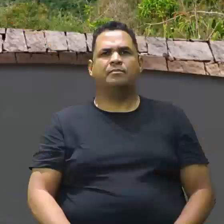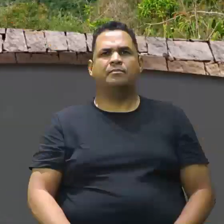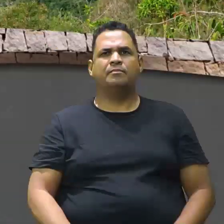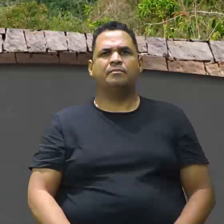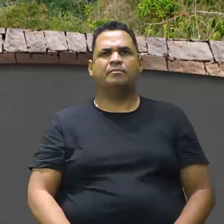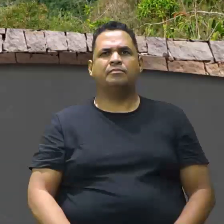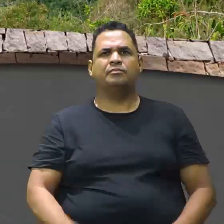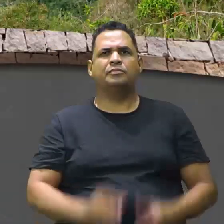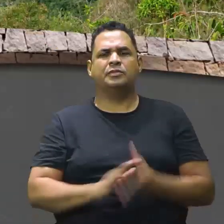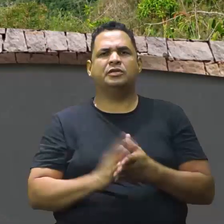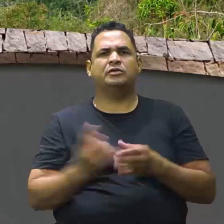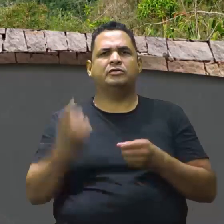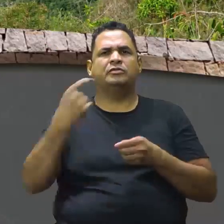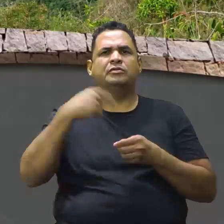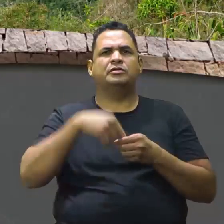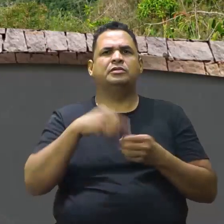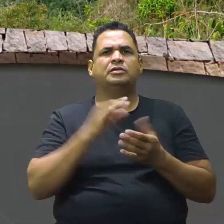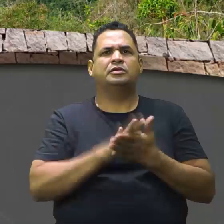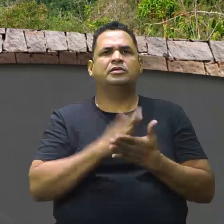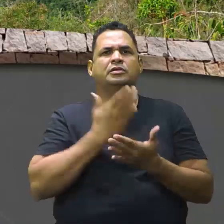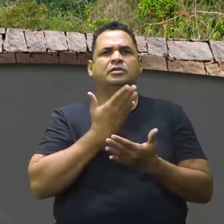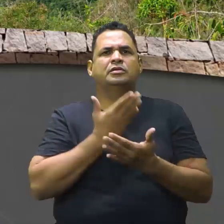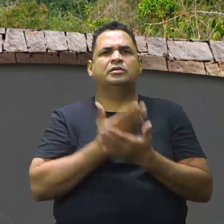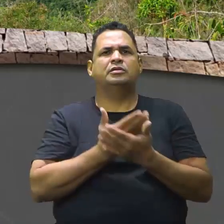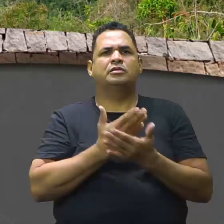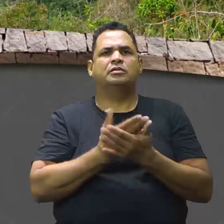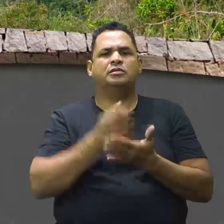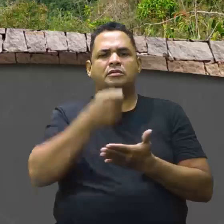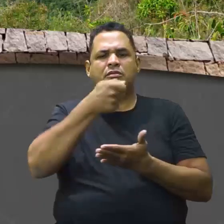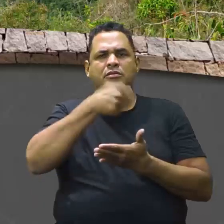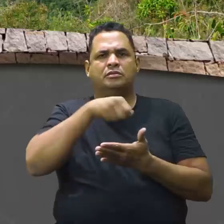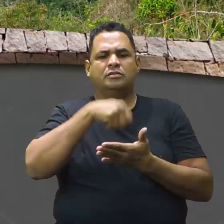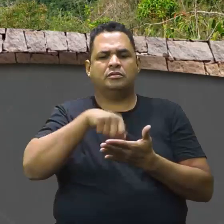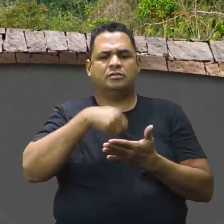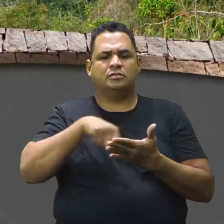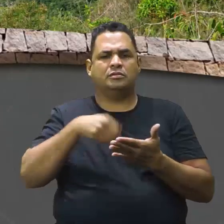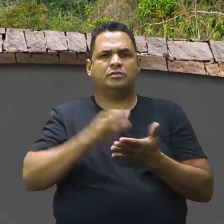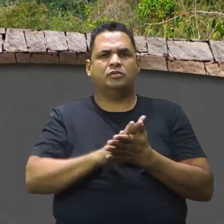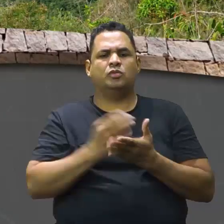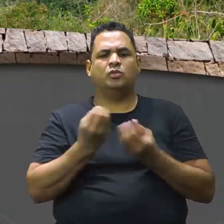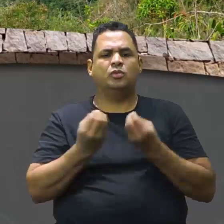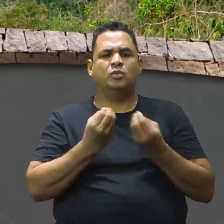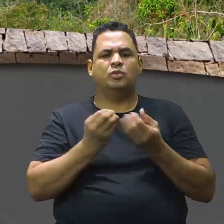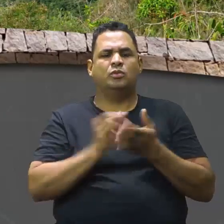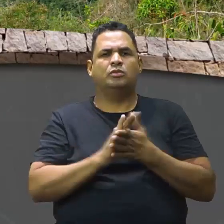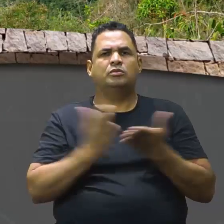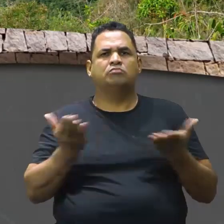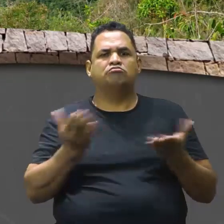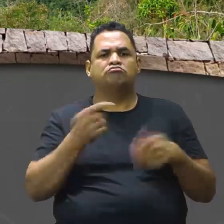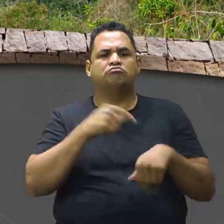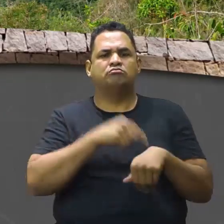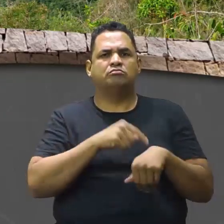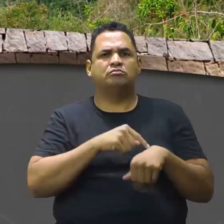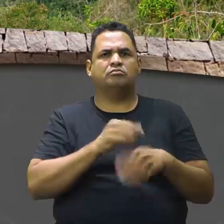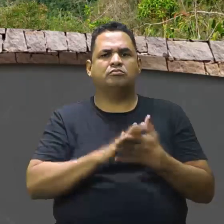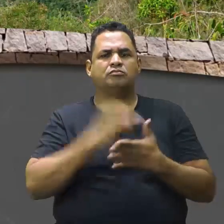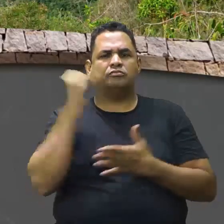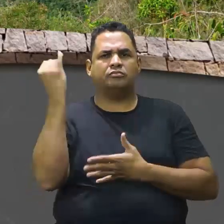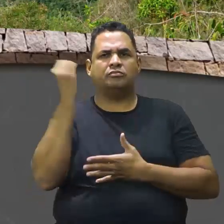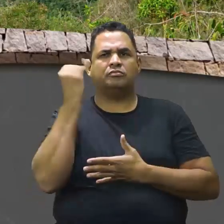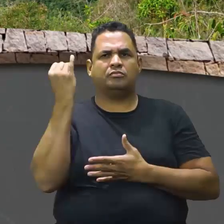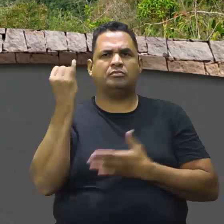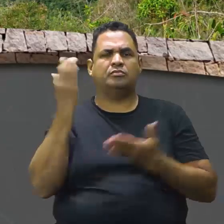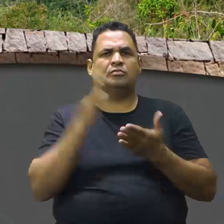E aí, galera, voltamos aí já com a nossa aula de correção para confirmar aí como foi esse momento, que é muito